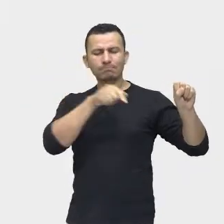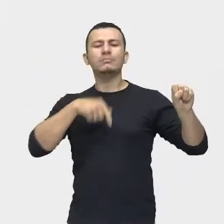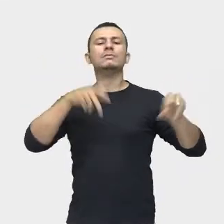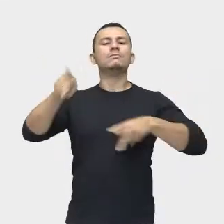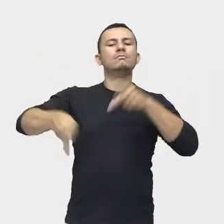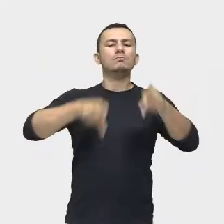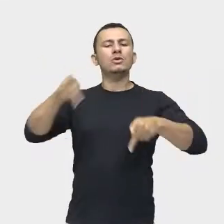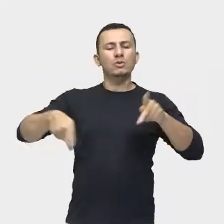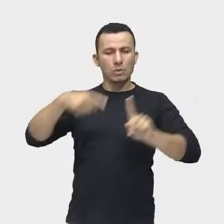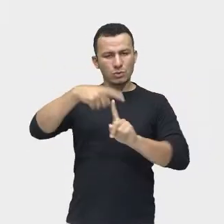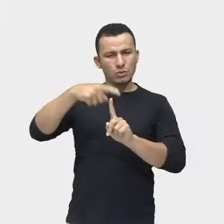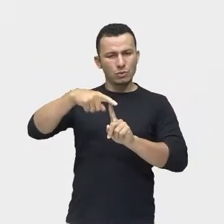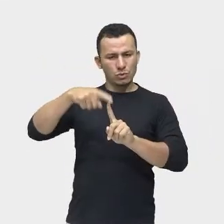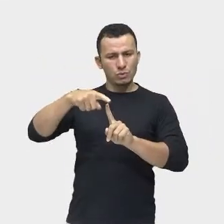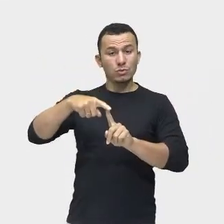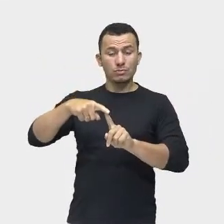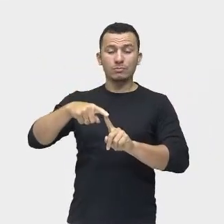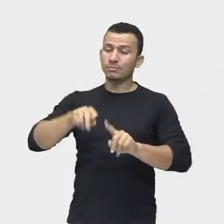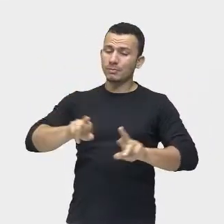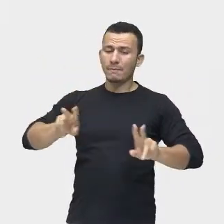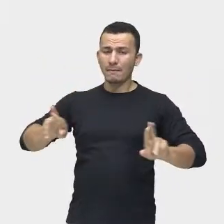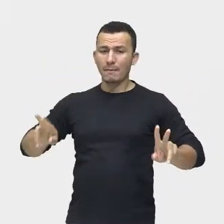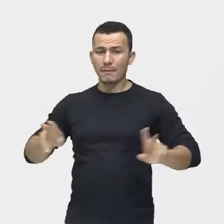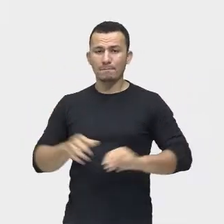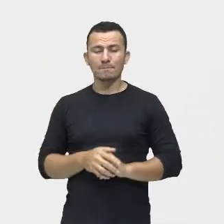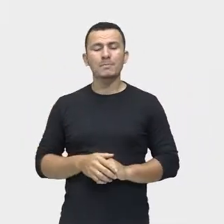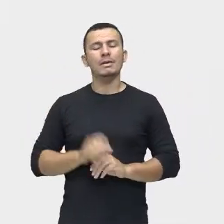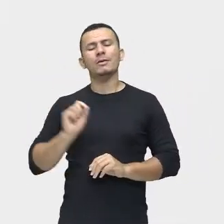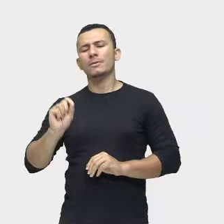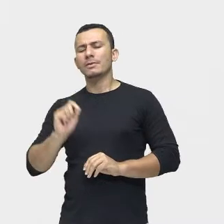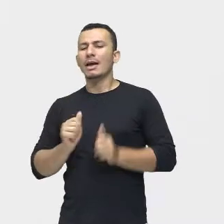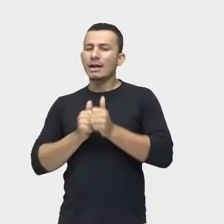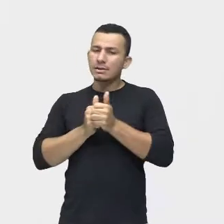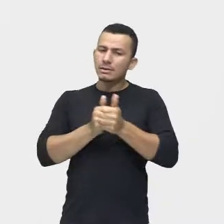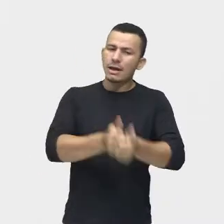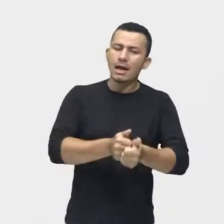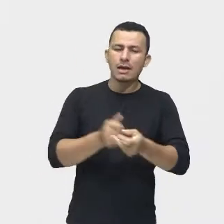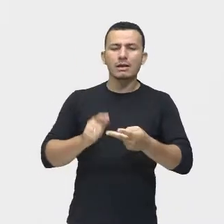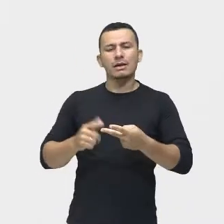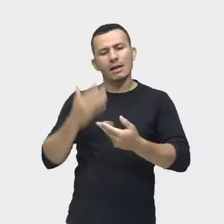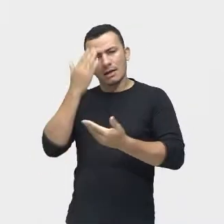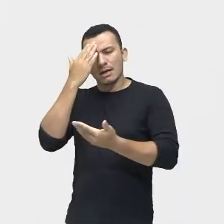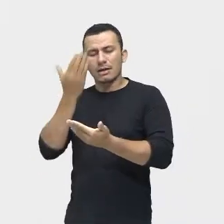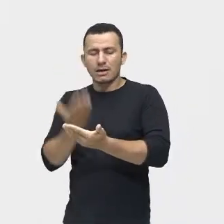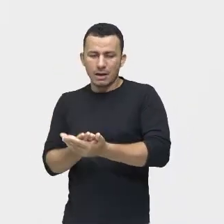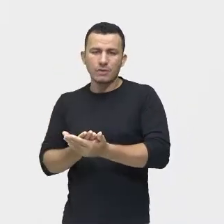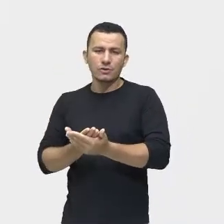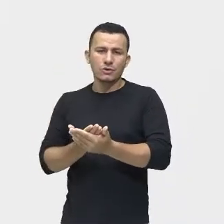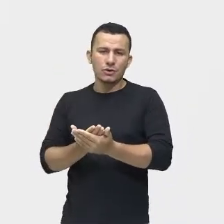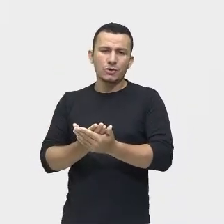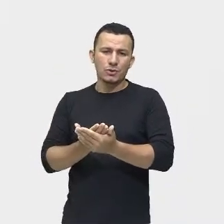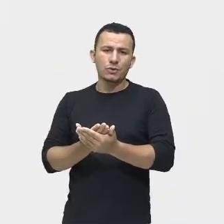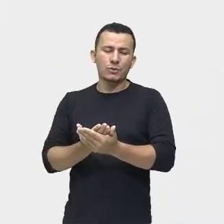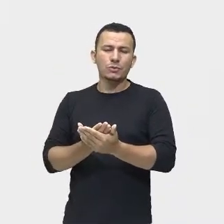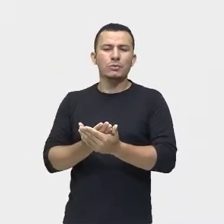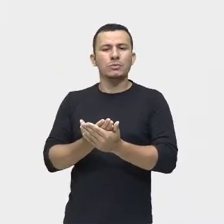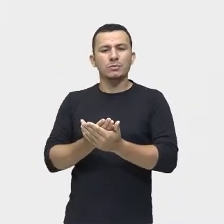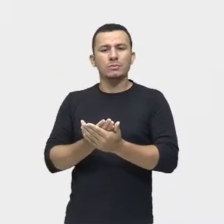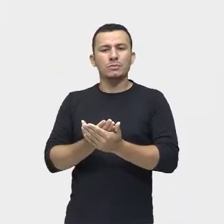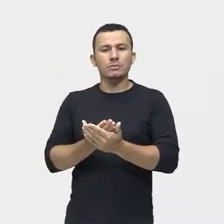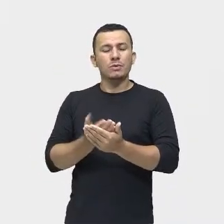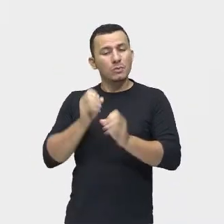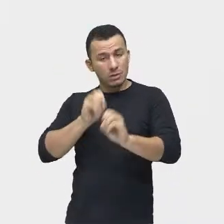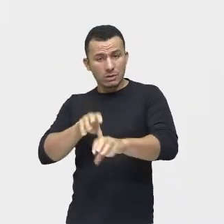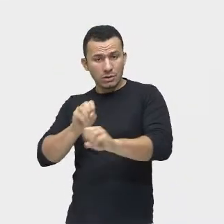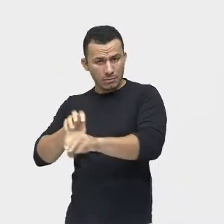de pessoas, professora? Aquelas que seguem e acreditam num determinado tipo de doutrina.